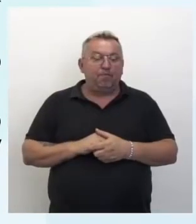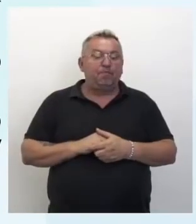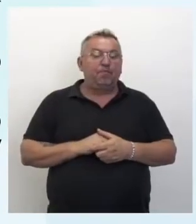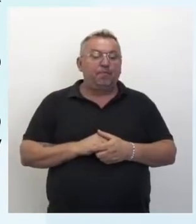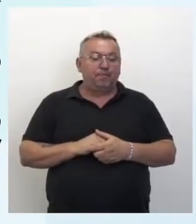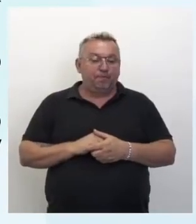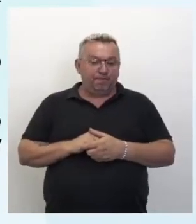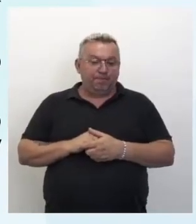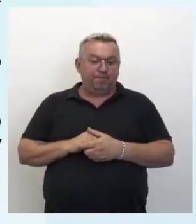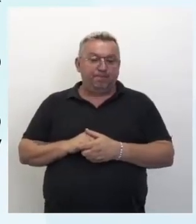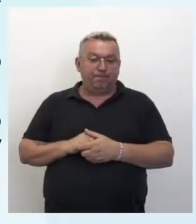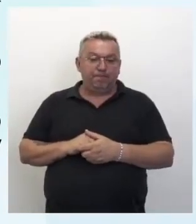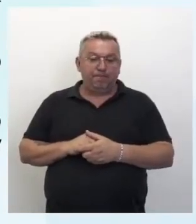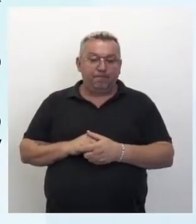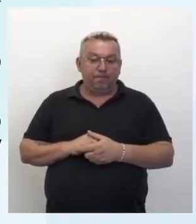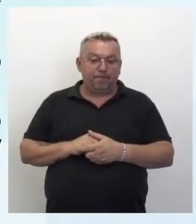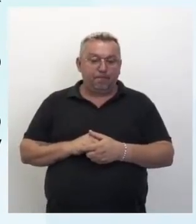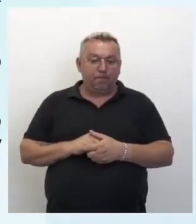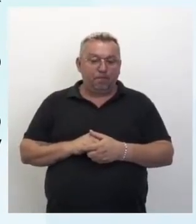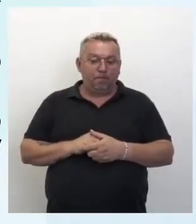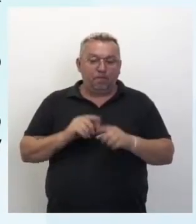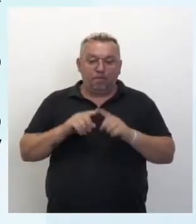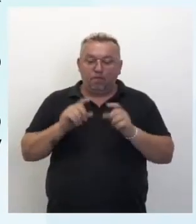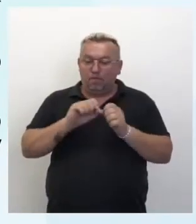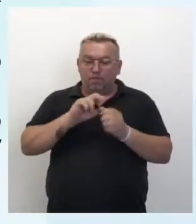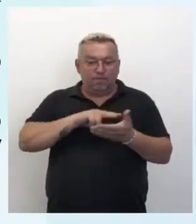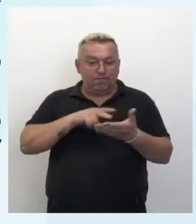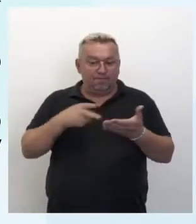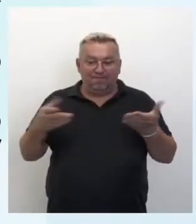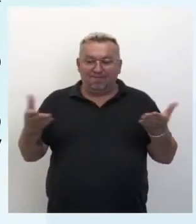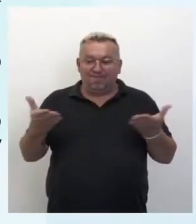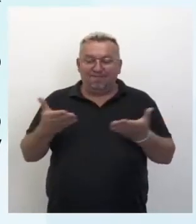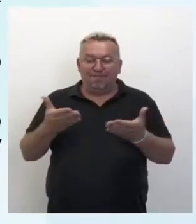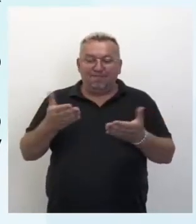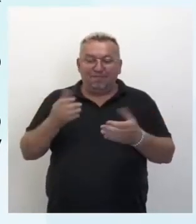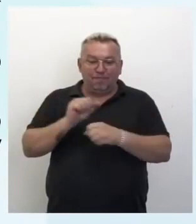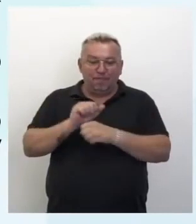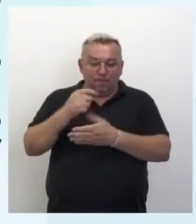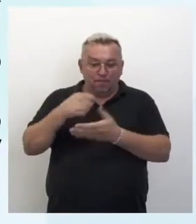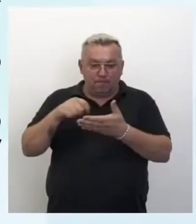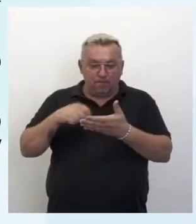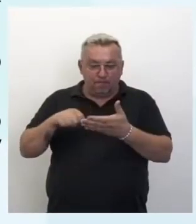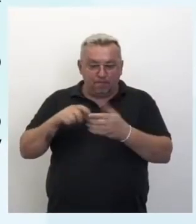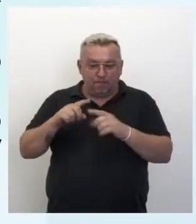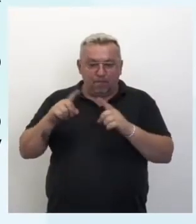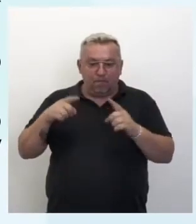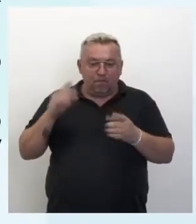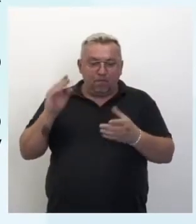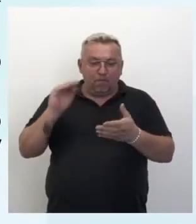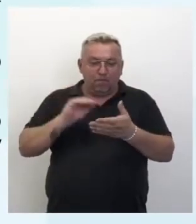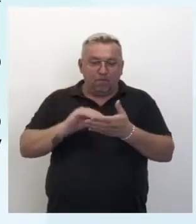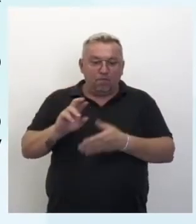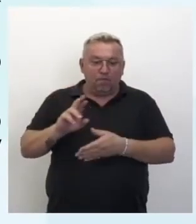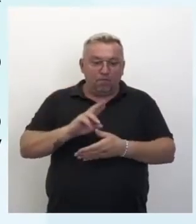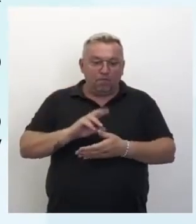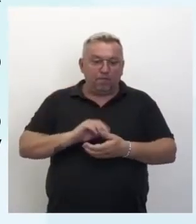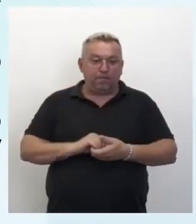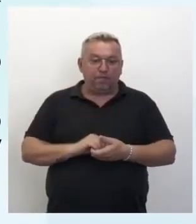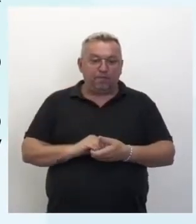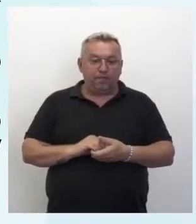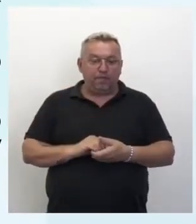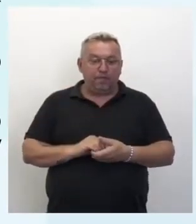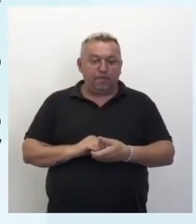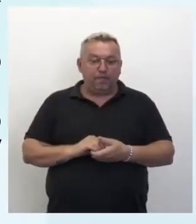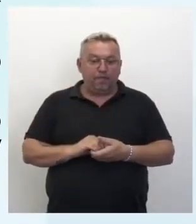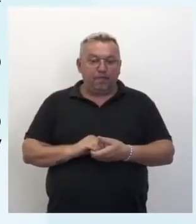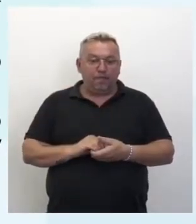com as palavrinhas aí da caixinha. Isso, mas a gente não vai traduzir agora. Vou deixar vocês preenchendo aí. Só que ela pode colocar só a resposta. Então, olha só.